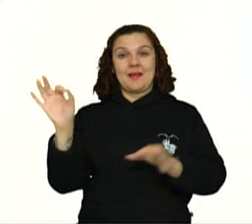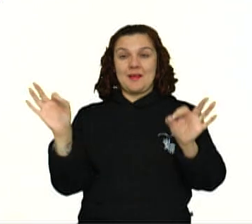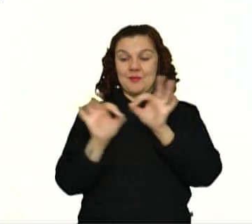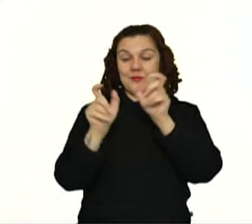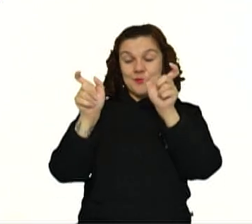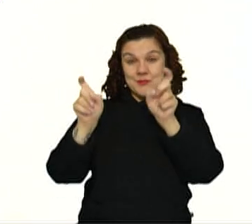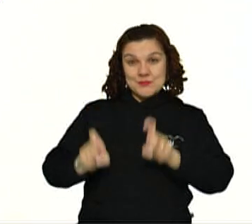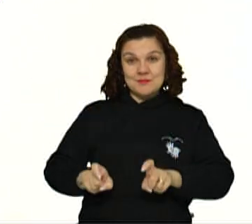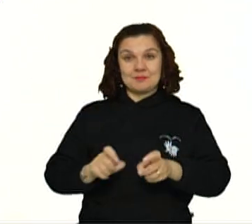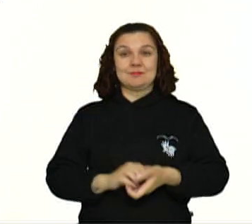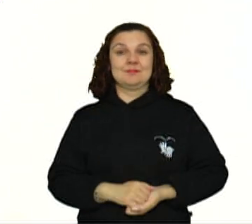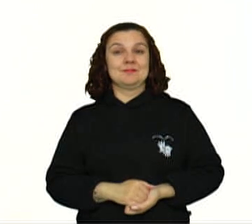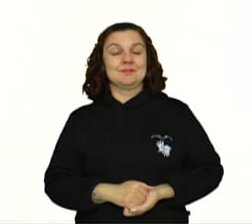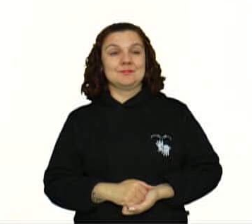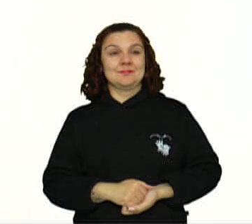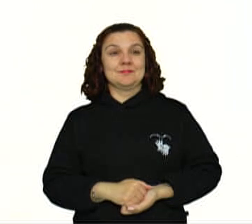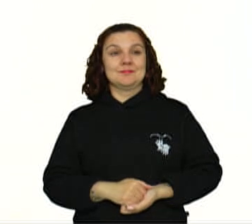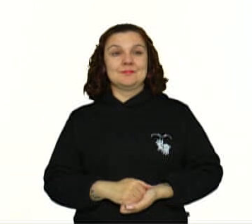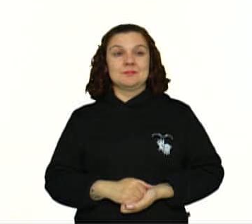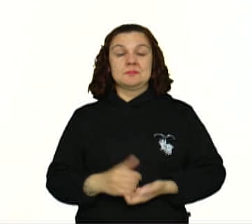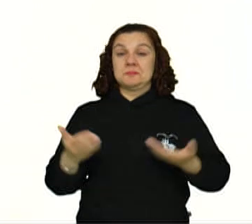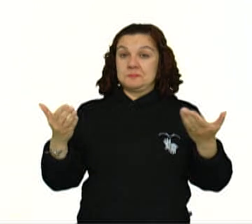nenhum ser, né?